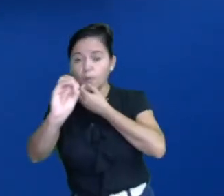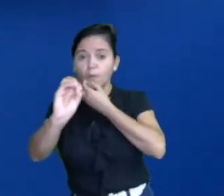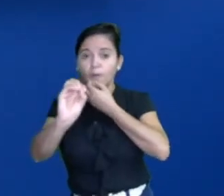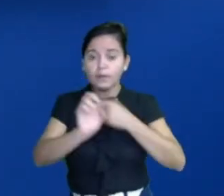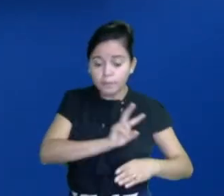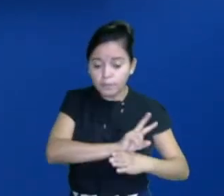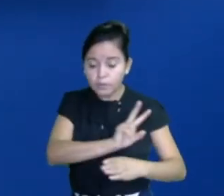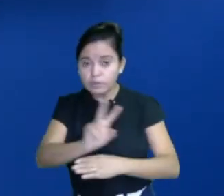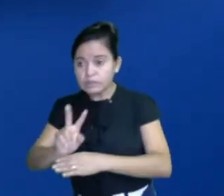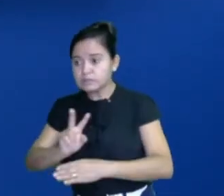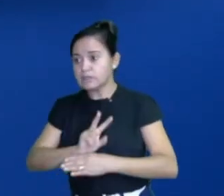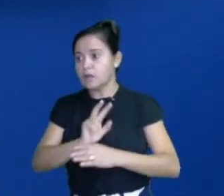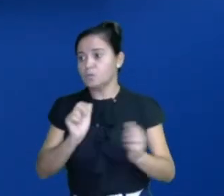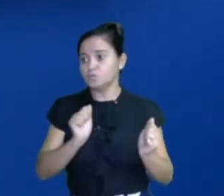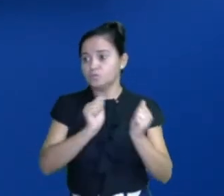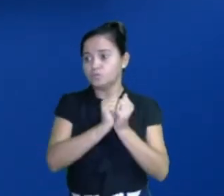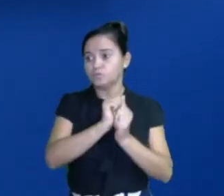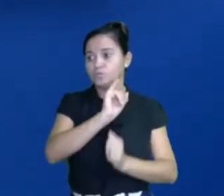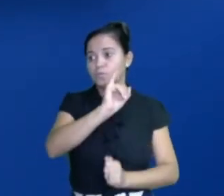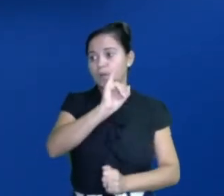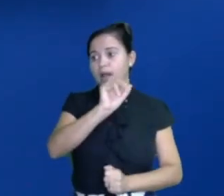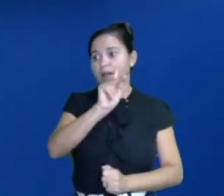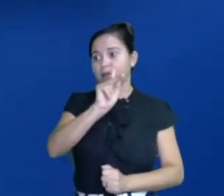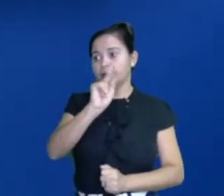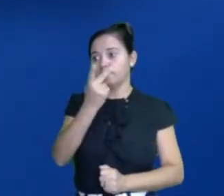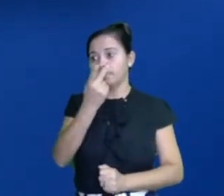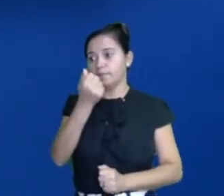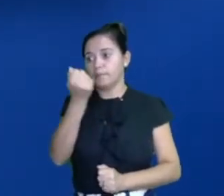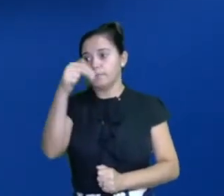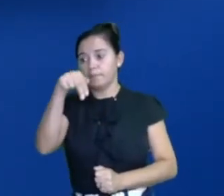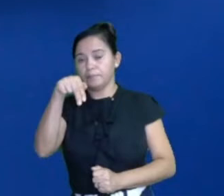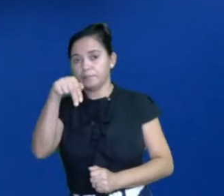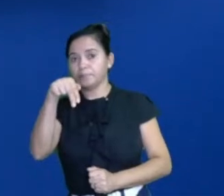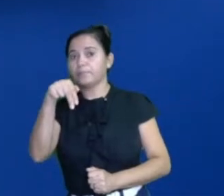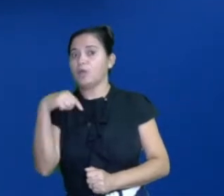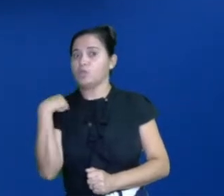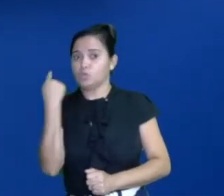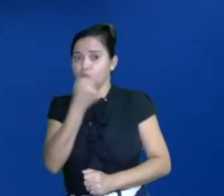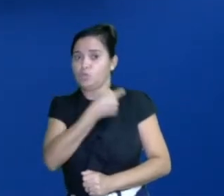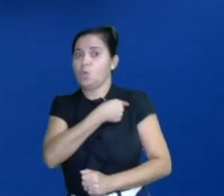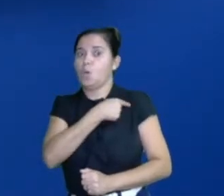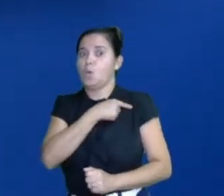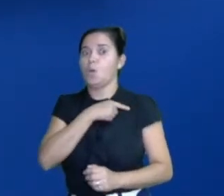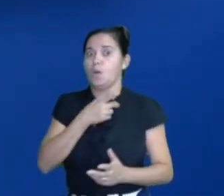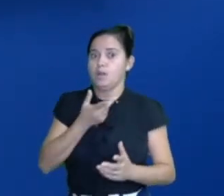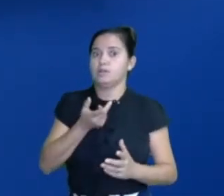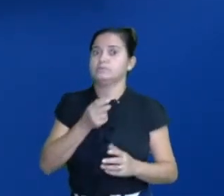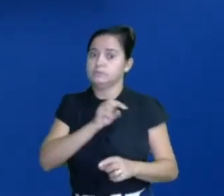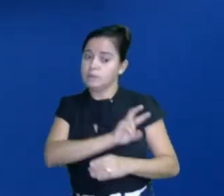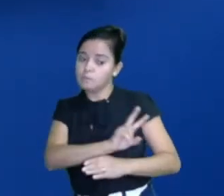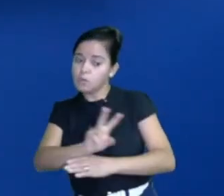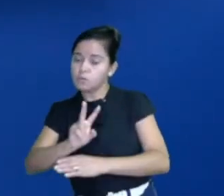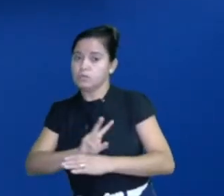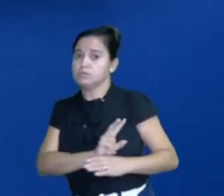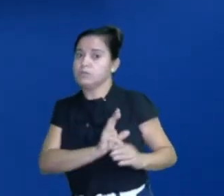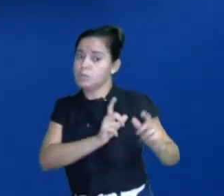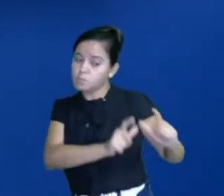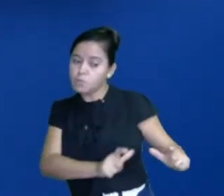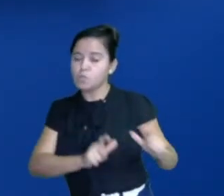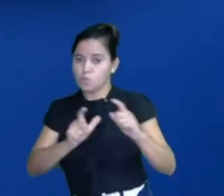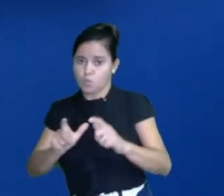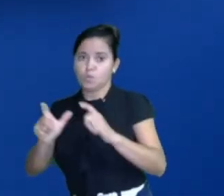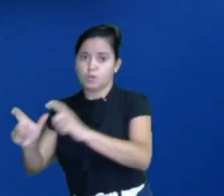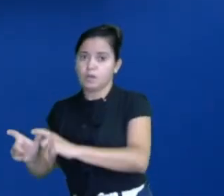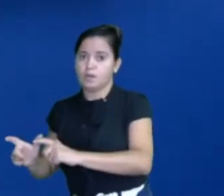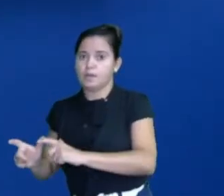proteger junto com a IPHAN? Nós, cidadãos, a gente tem que proteger esses locais, a gente tem que zelar